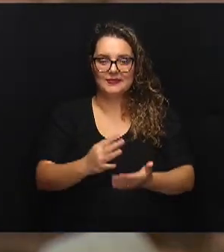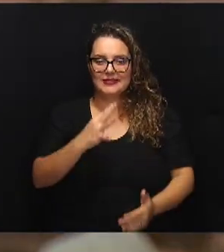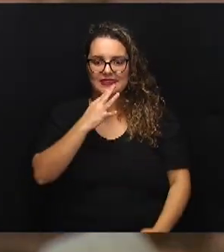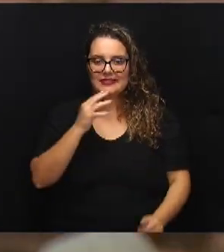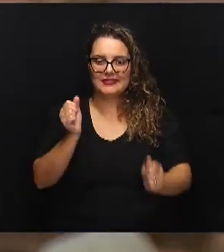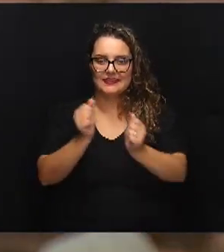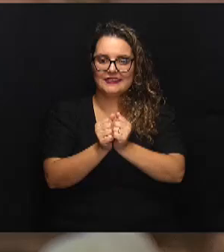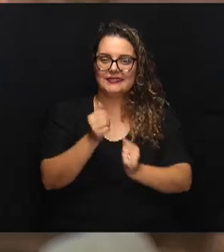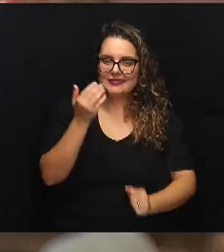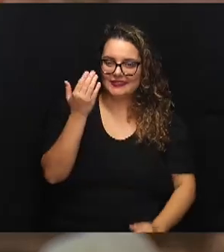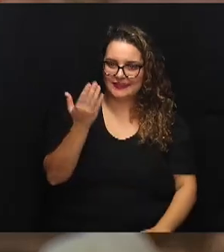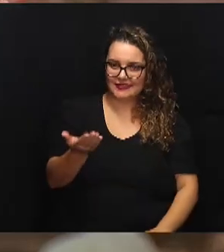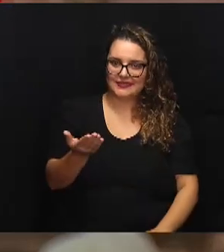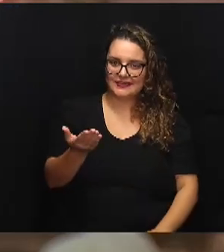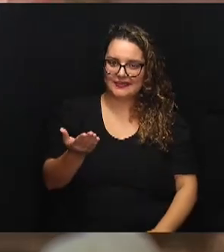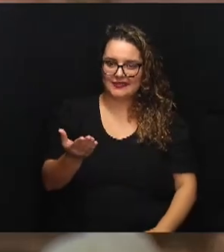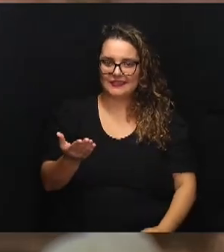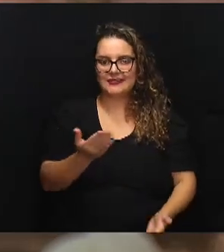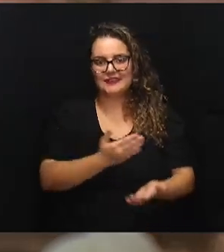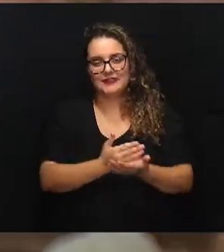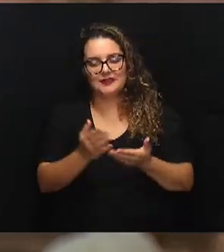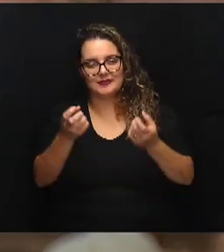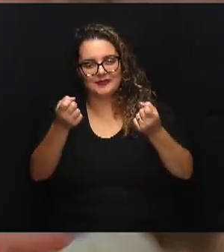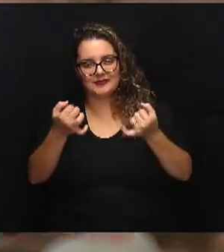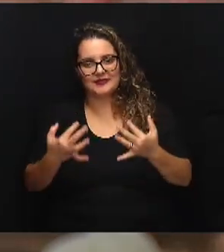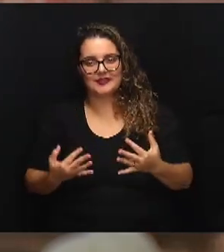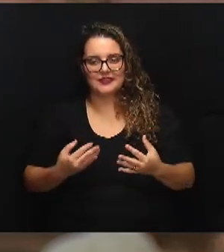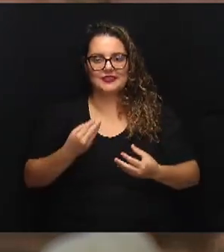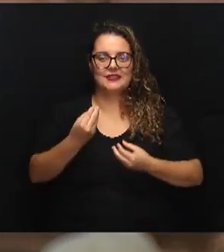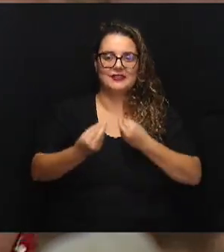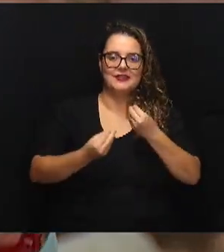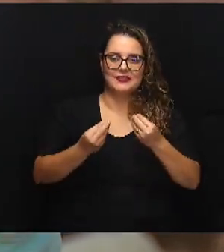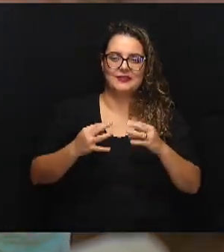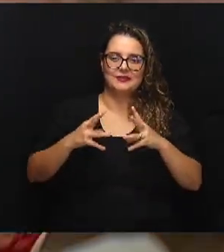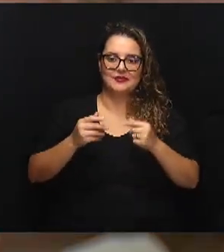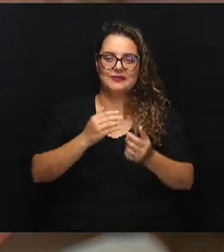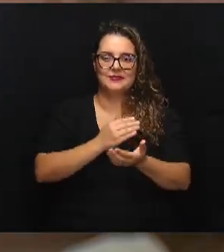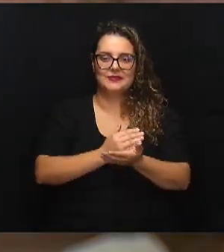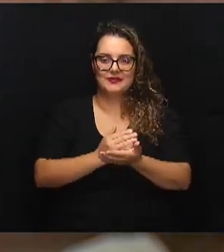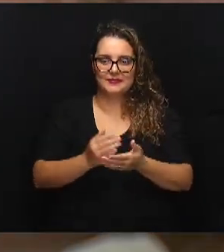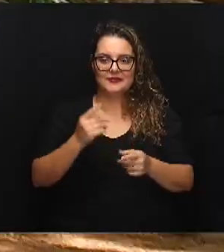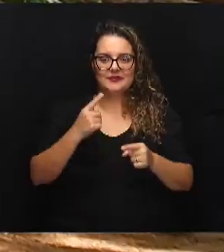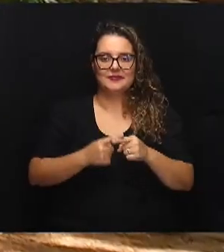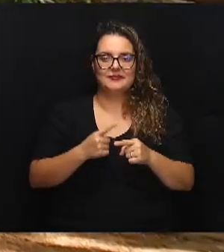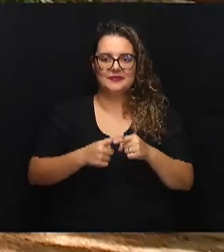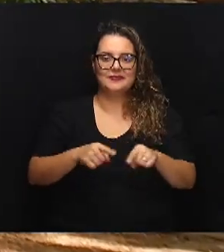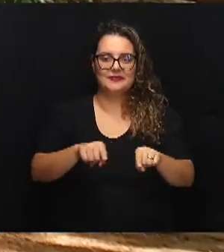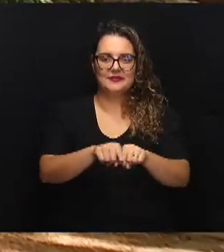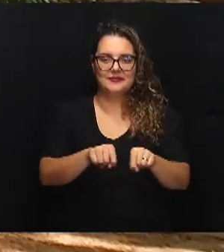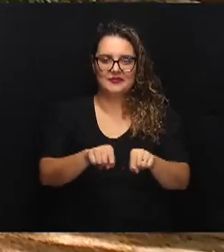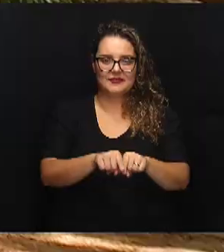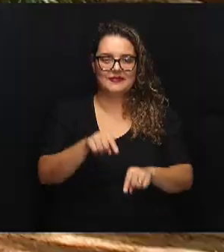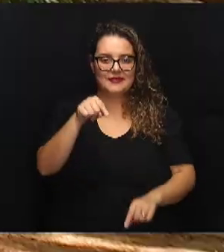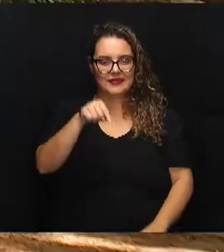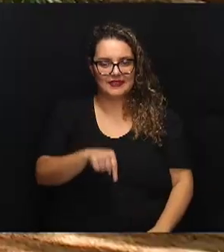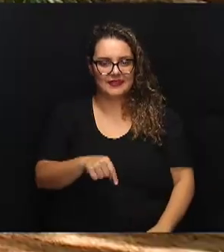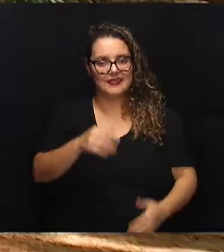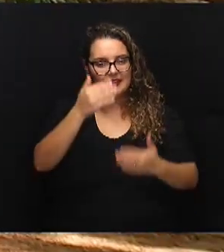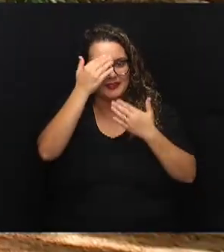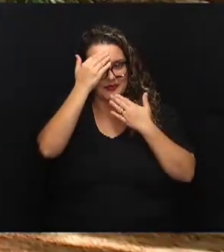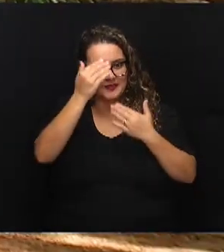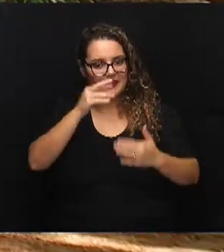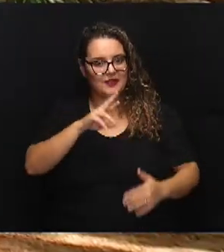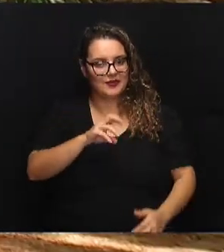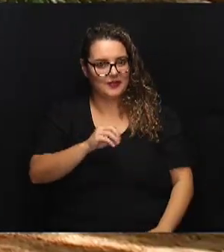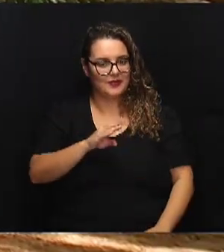com vocês. E ele começa explicando para a gente como tudo começou. Por que também esse braço? Robertinho, muito obrigada por